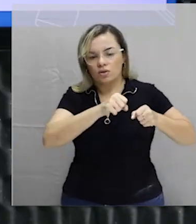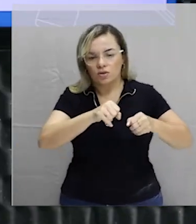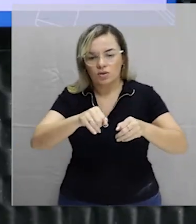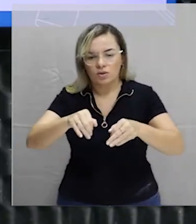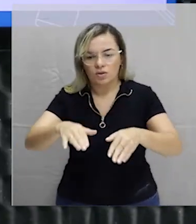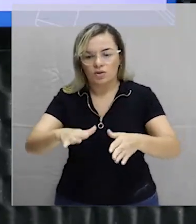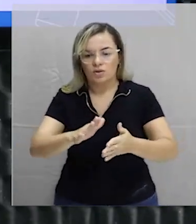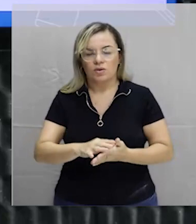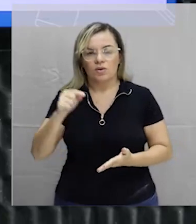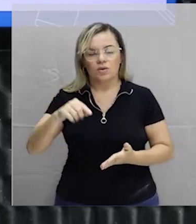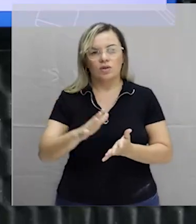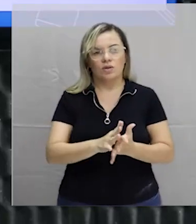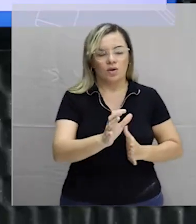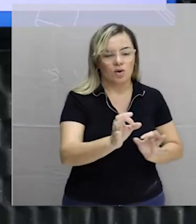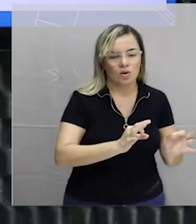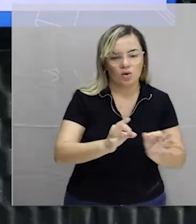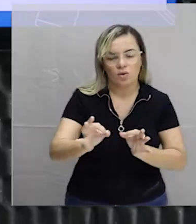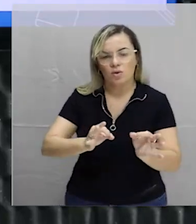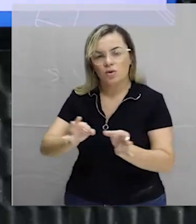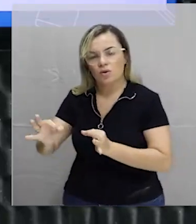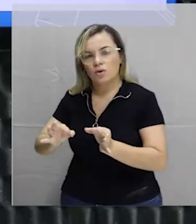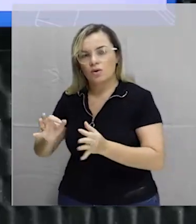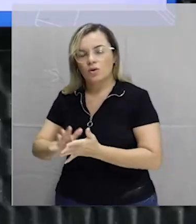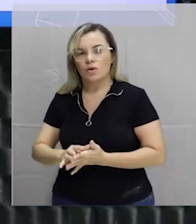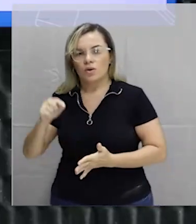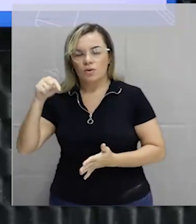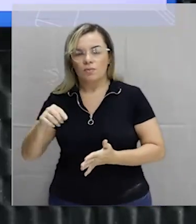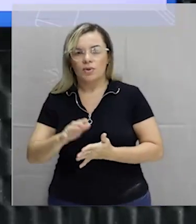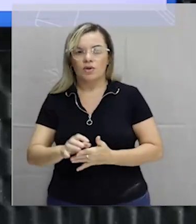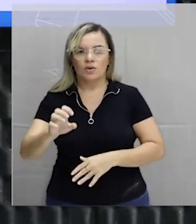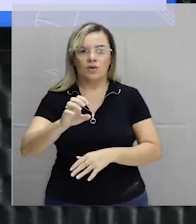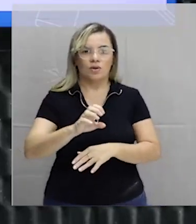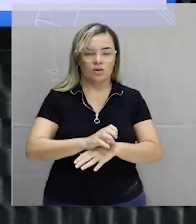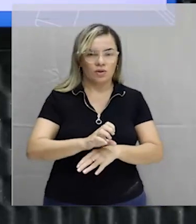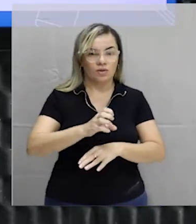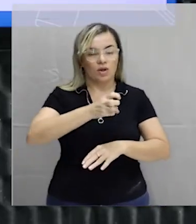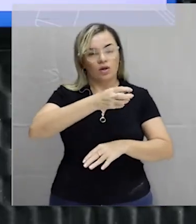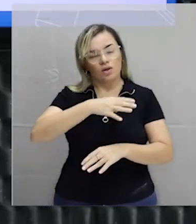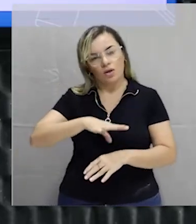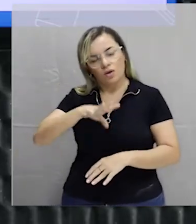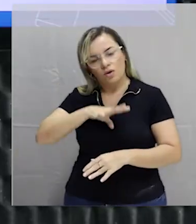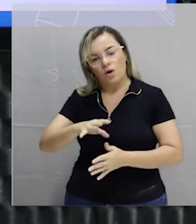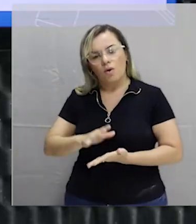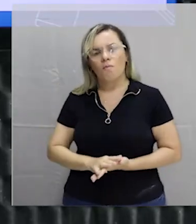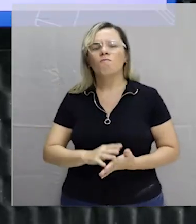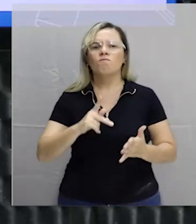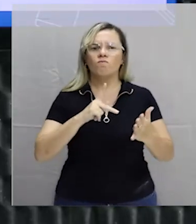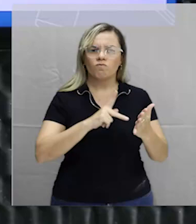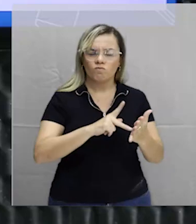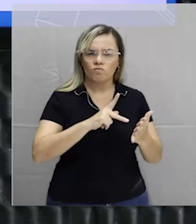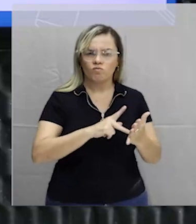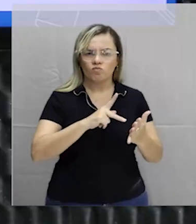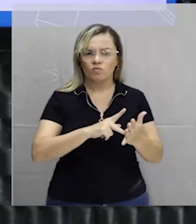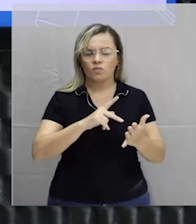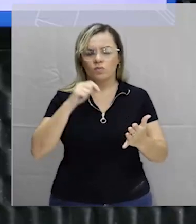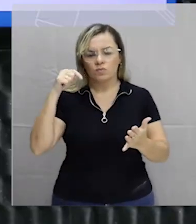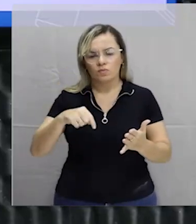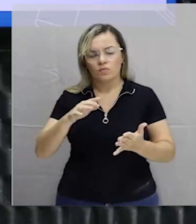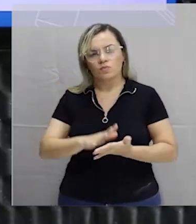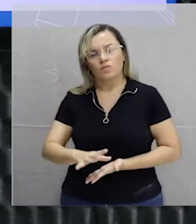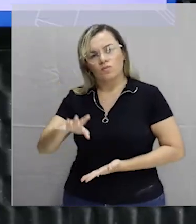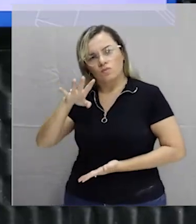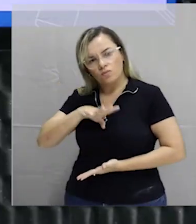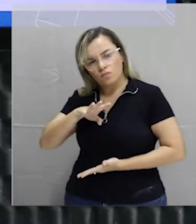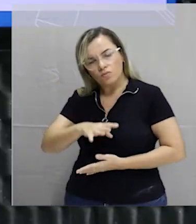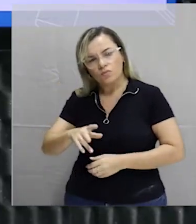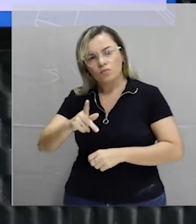colonizadora, ela está sendo organizada pelo Estado português. Ela é uma frente oficial, onde o Estado, como